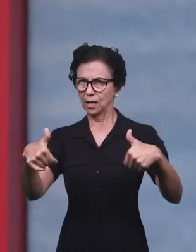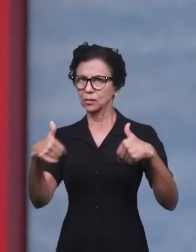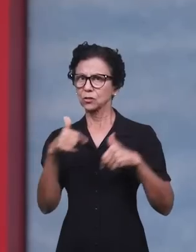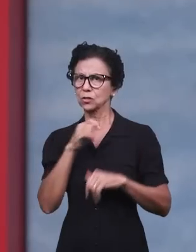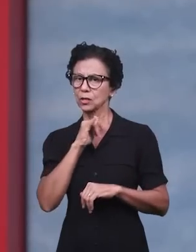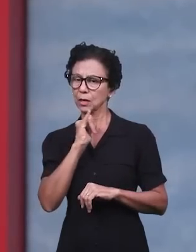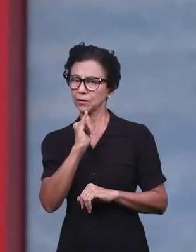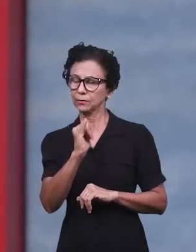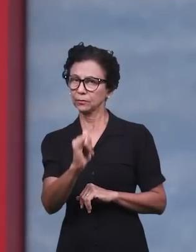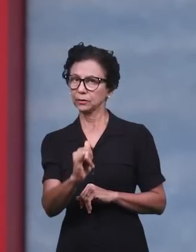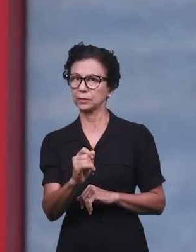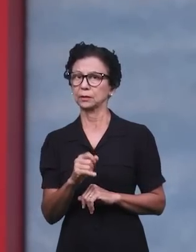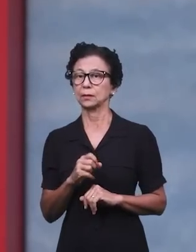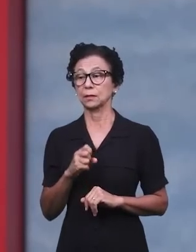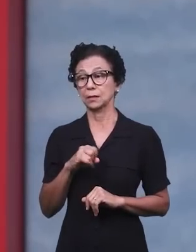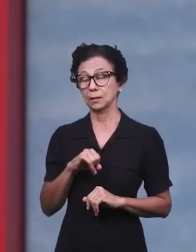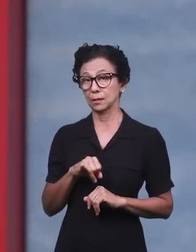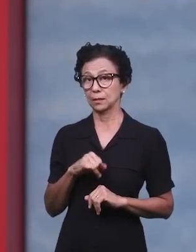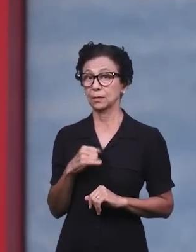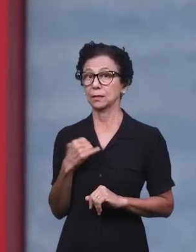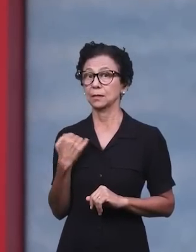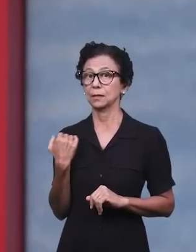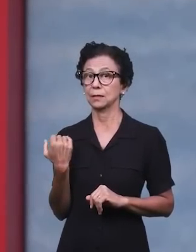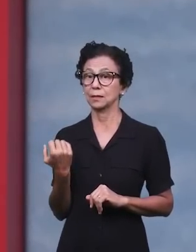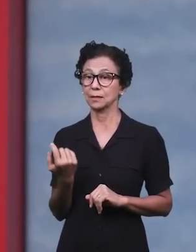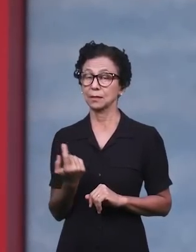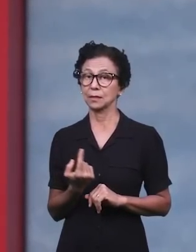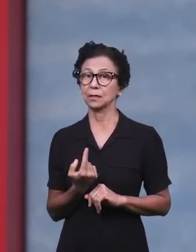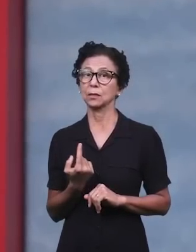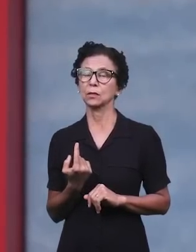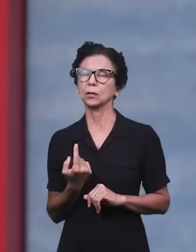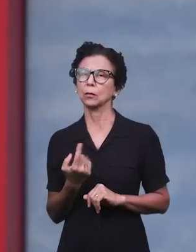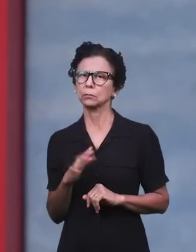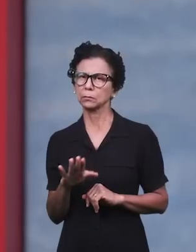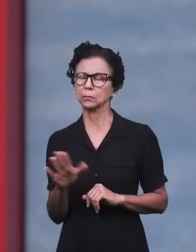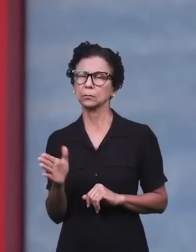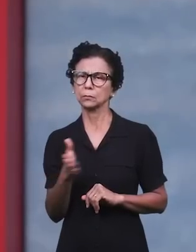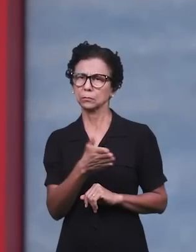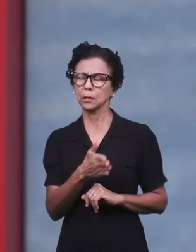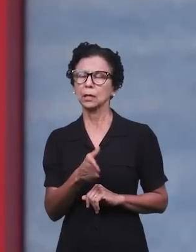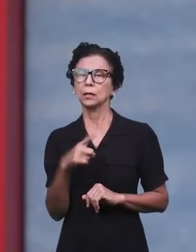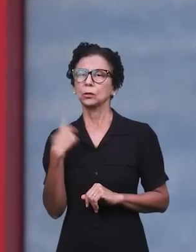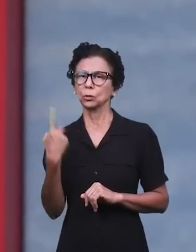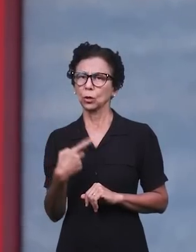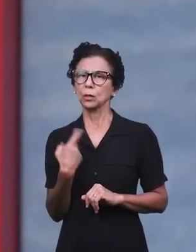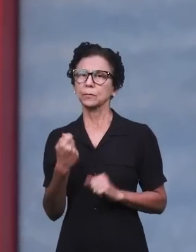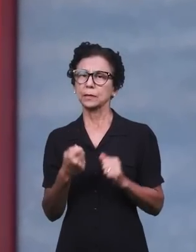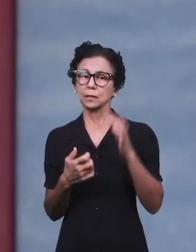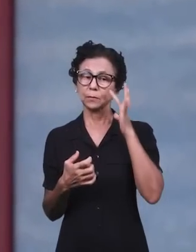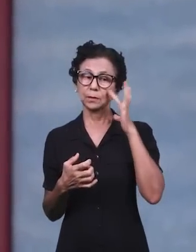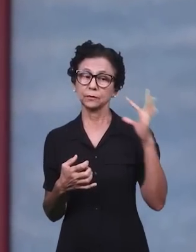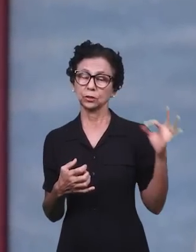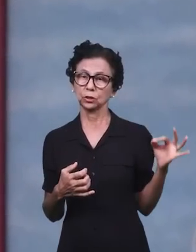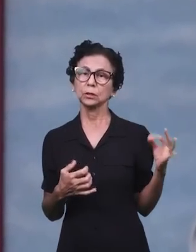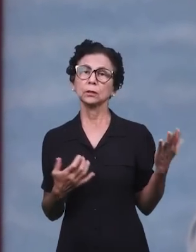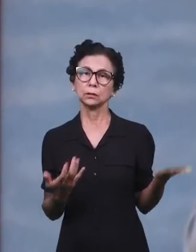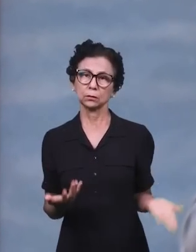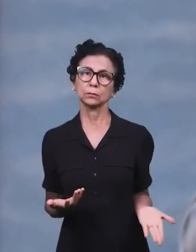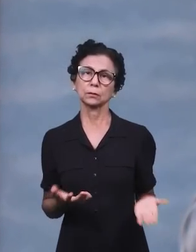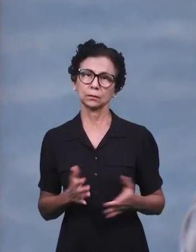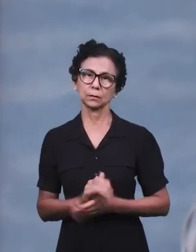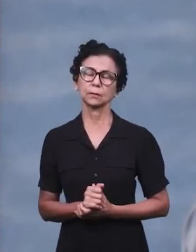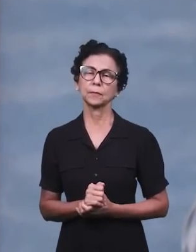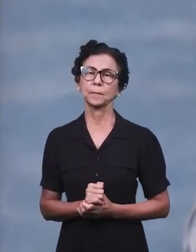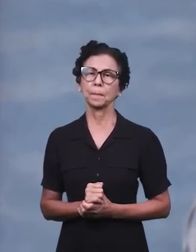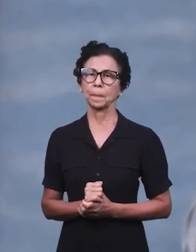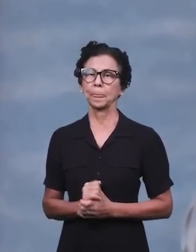informar. É claro, se nós tivermos descuidado, vai ser difícil. Mas a igreja cuidadosa, a igreja vigilante, não vai faltar da